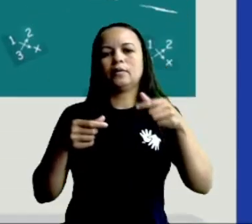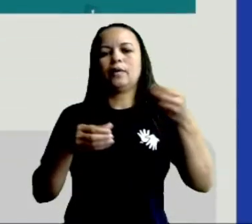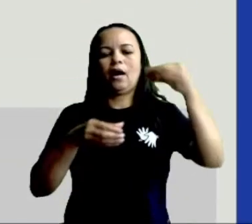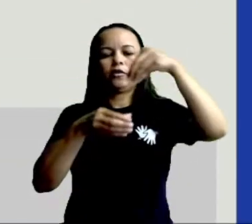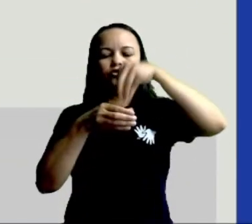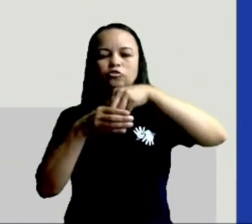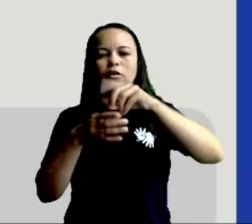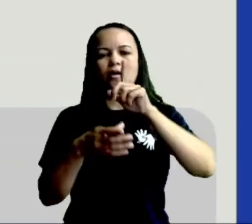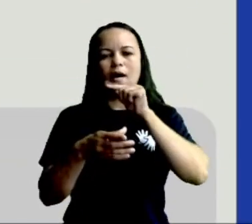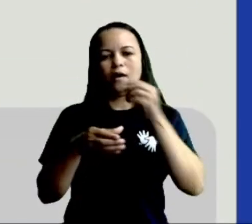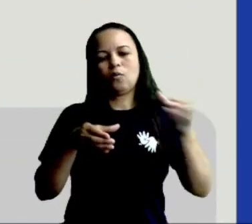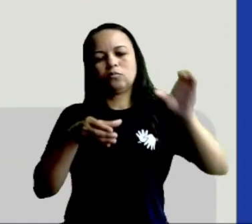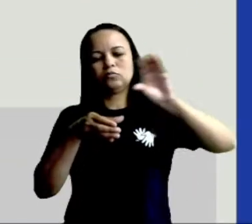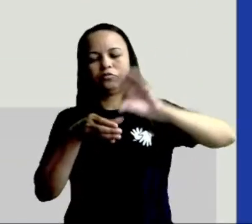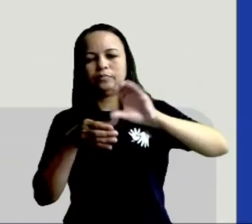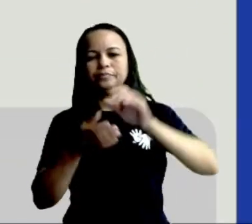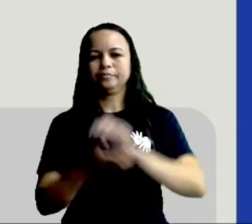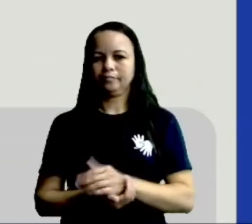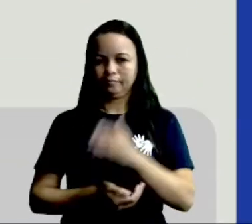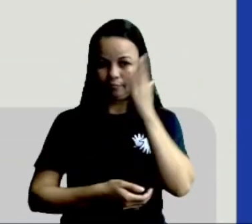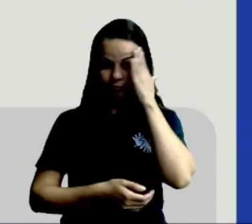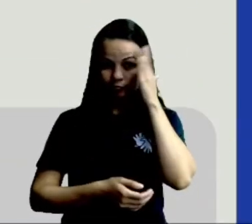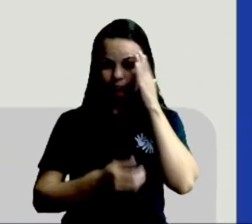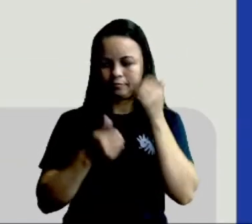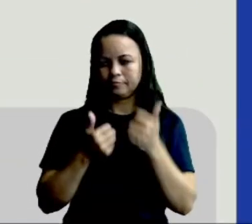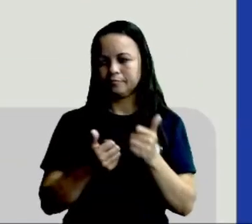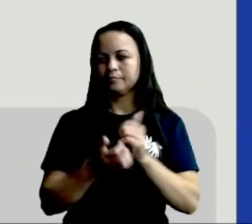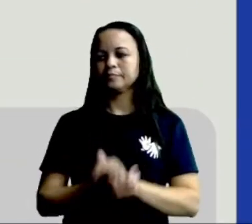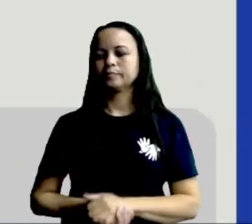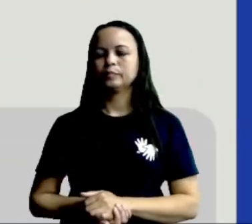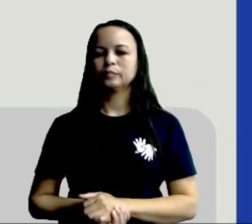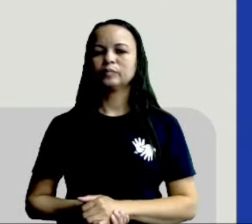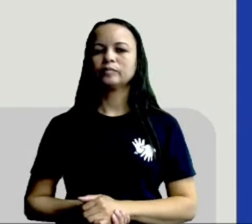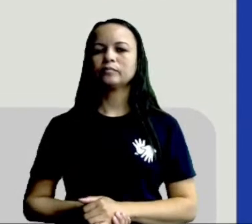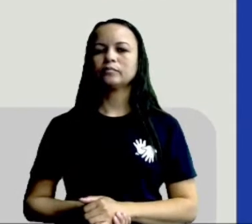entender? Tranquilo. Vem aqui